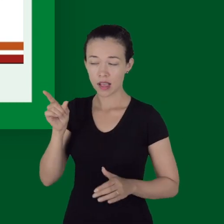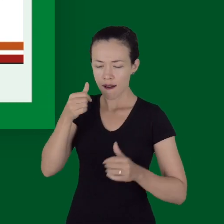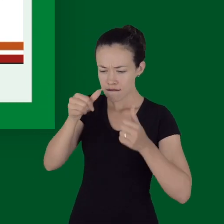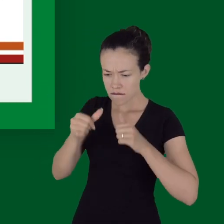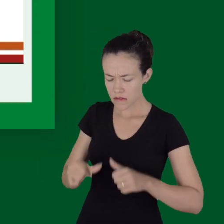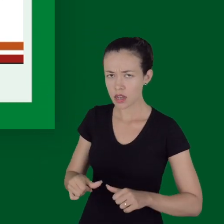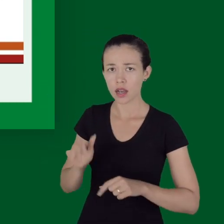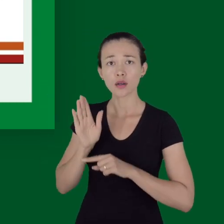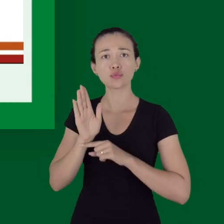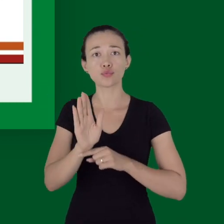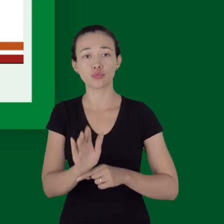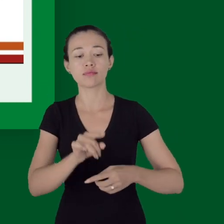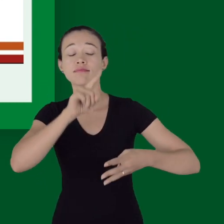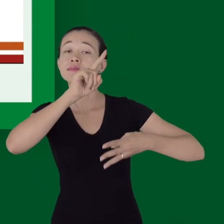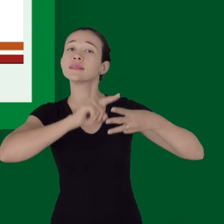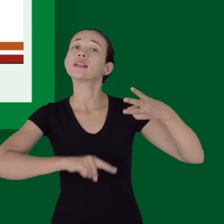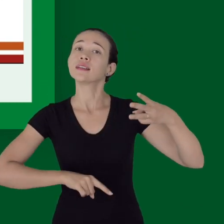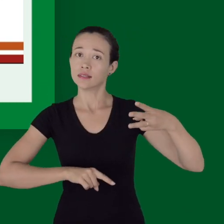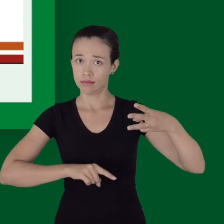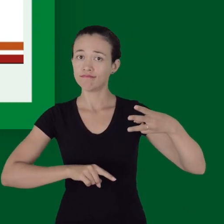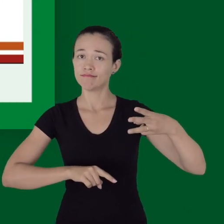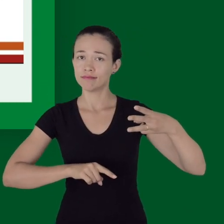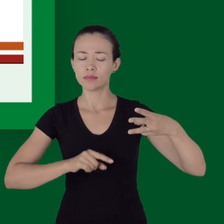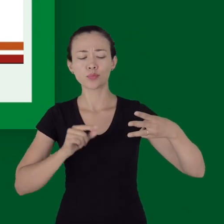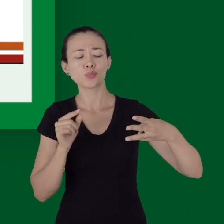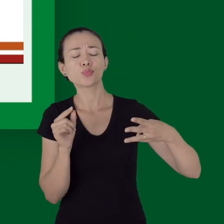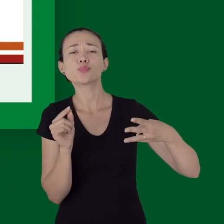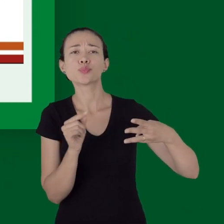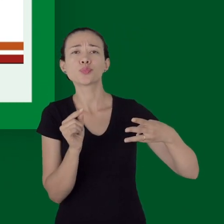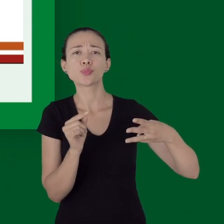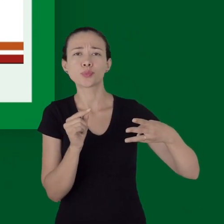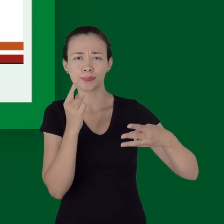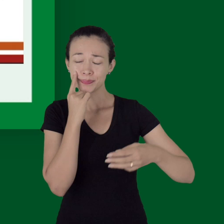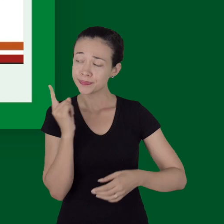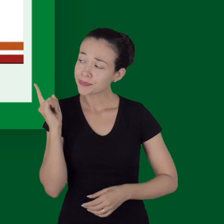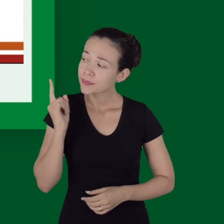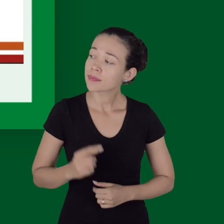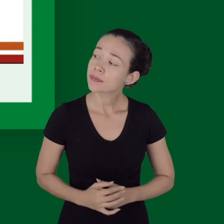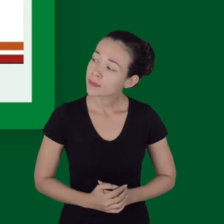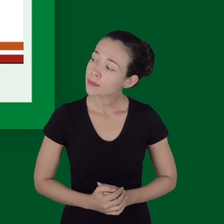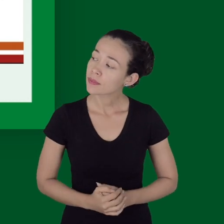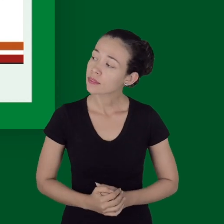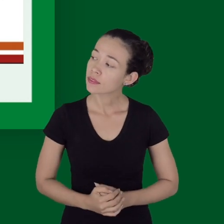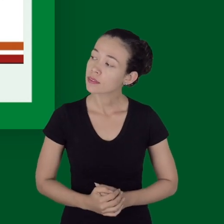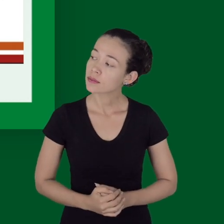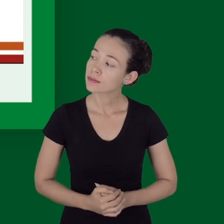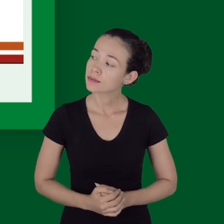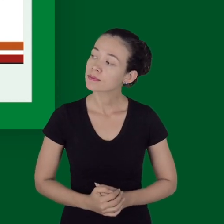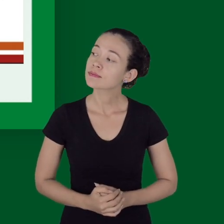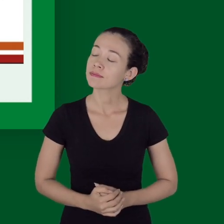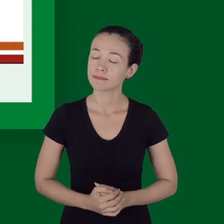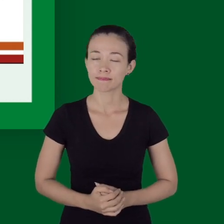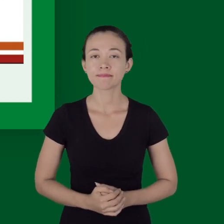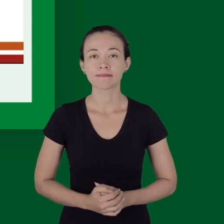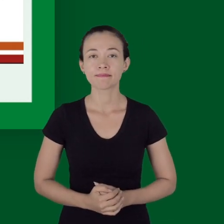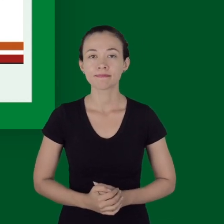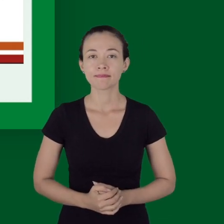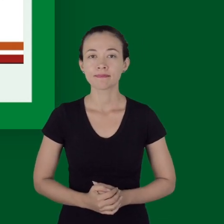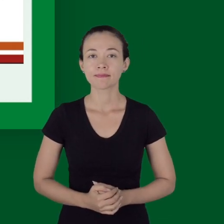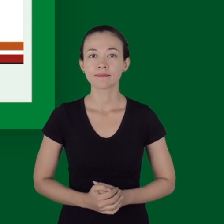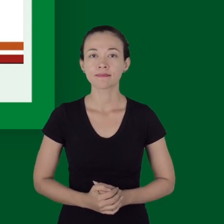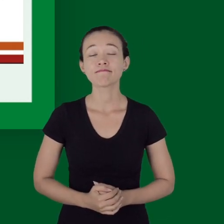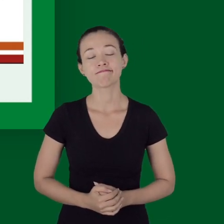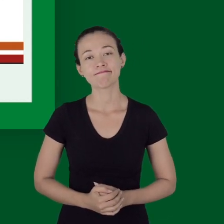avalia rapidamente, por três quesitos, avalia rapidamente a chance daquele paciente ter um AVC, estar